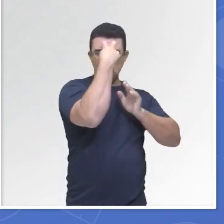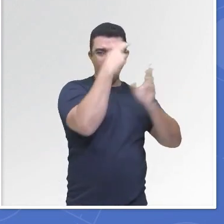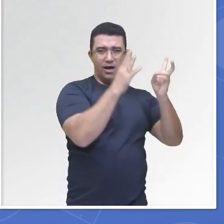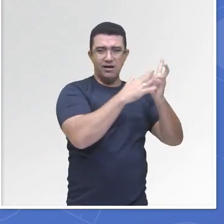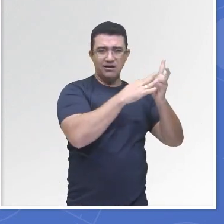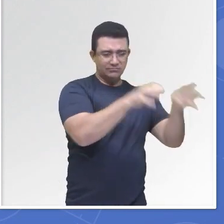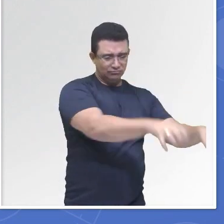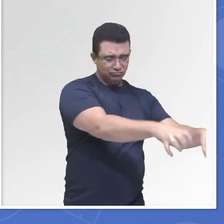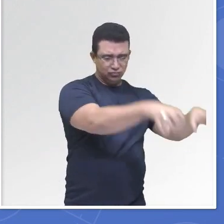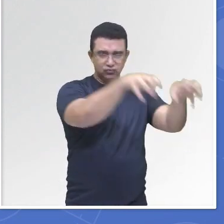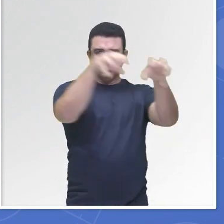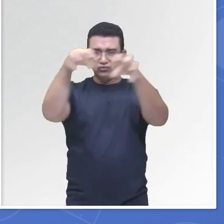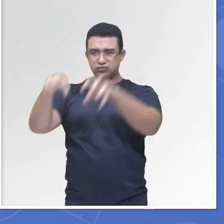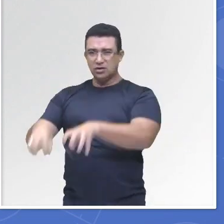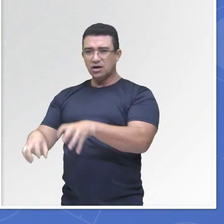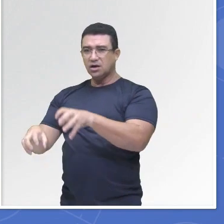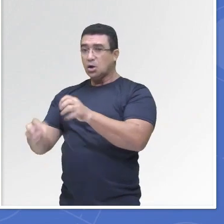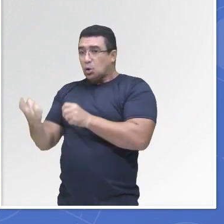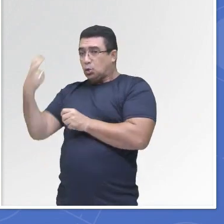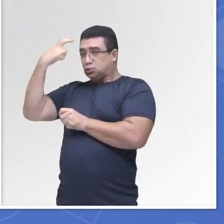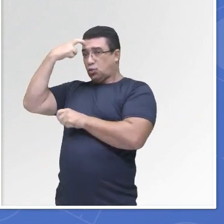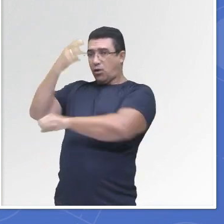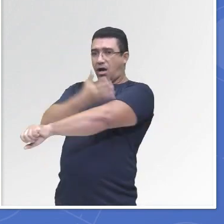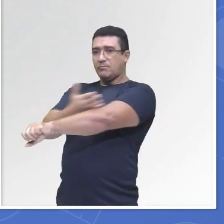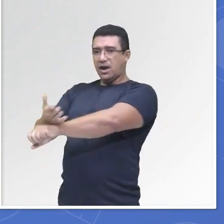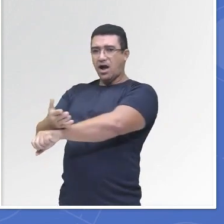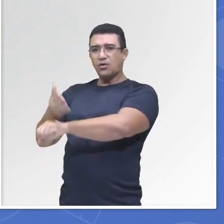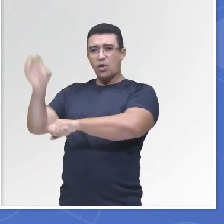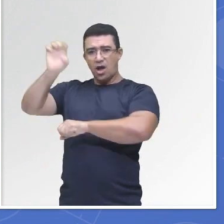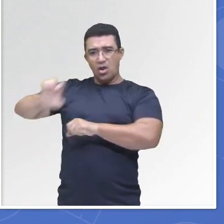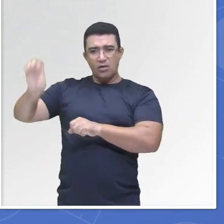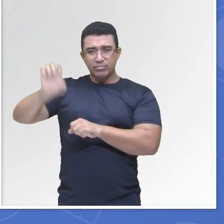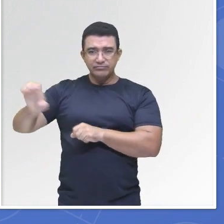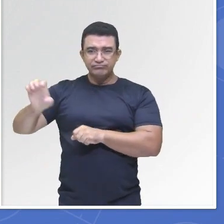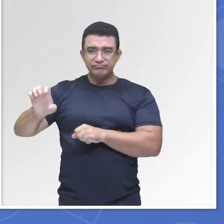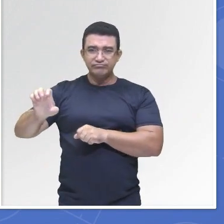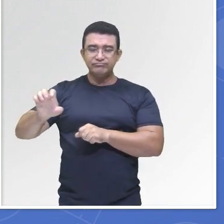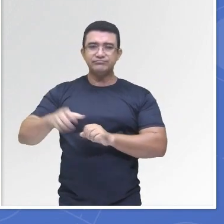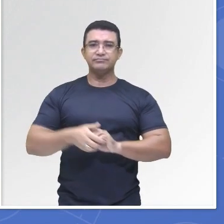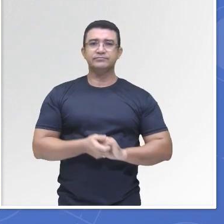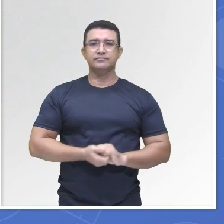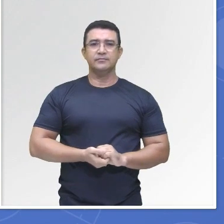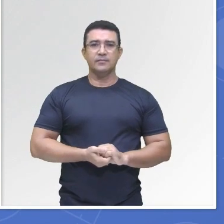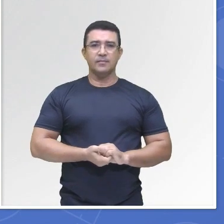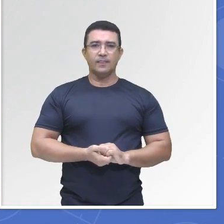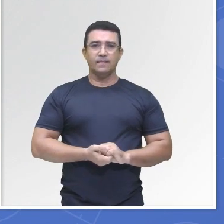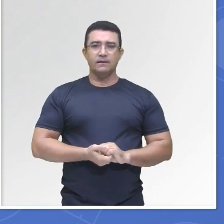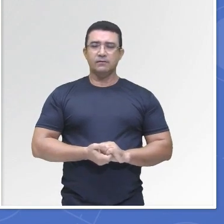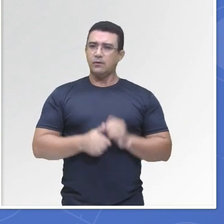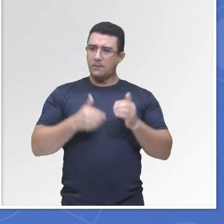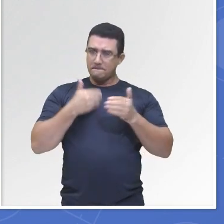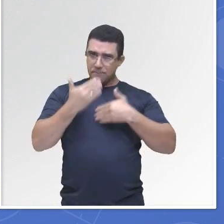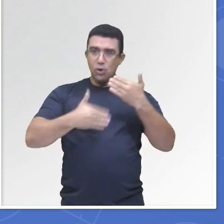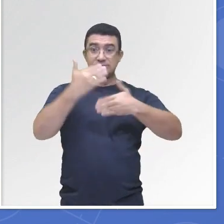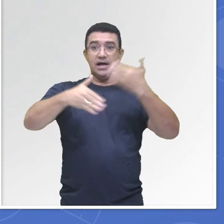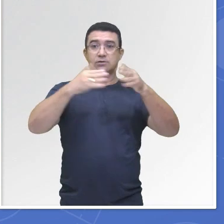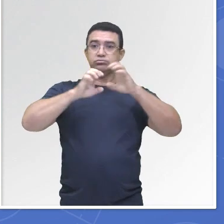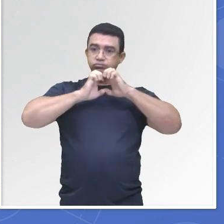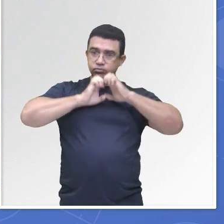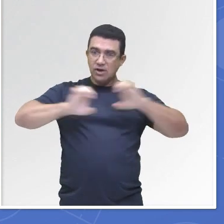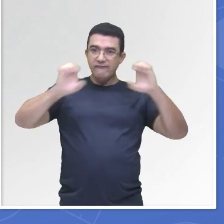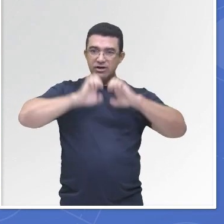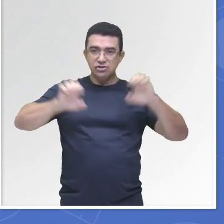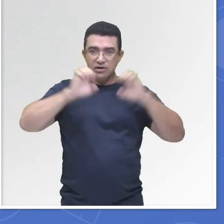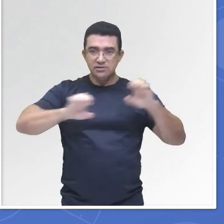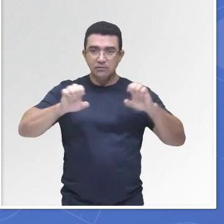culturais, certo? E como eu falei antes para vocês, a gente vai ver aqui mais adiante, nesse processo de catequizar, é claro